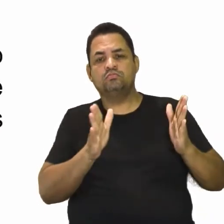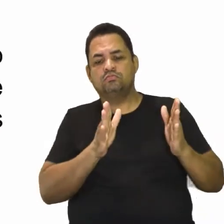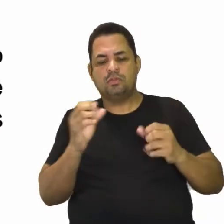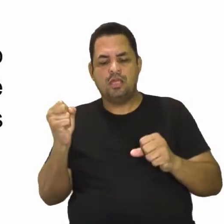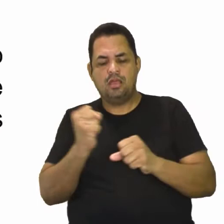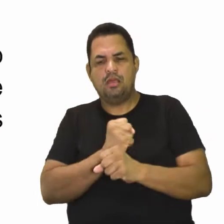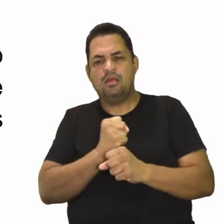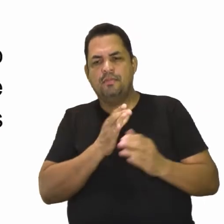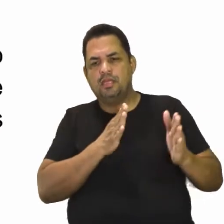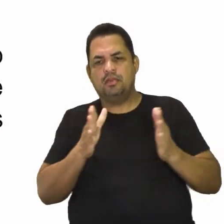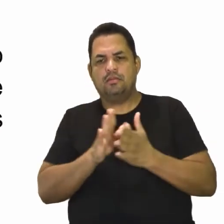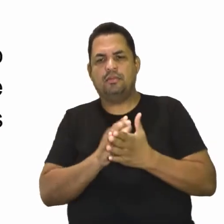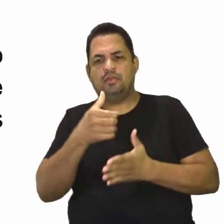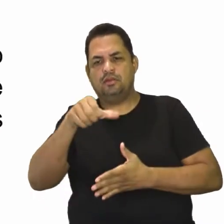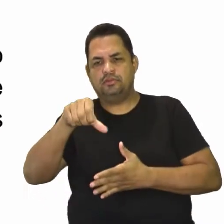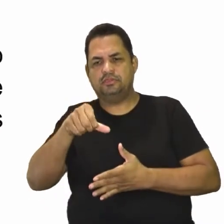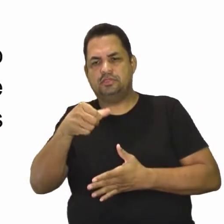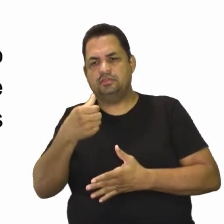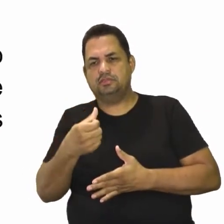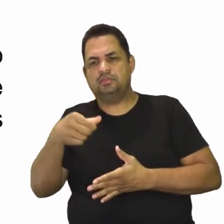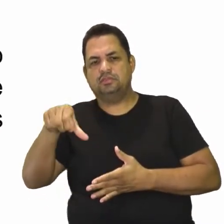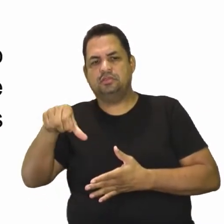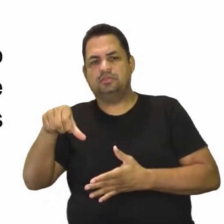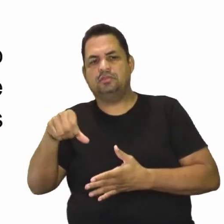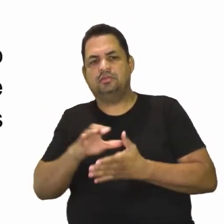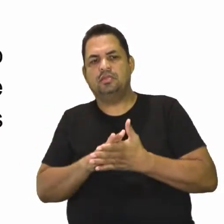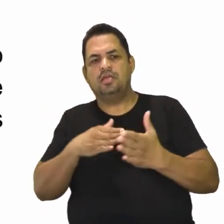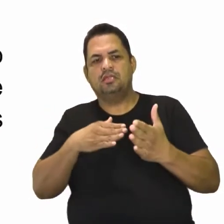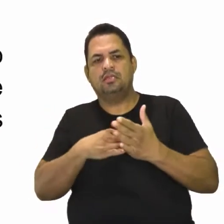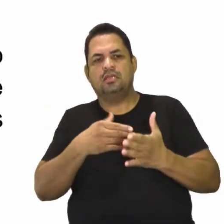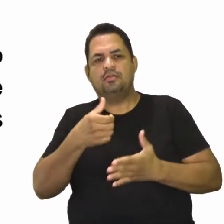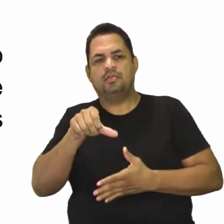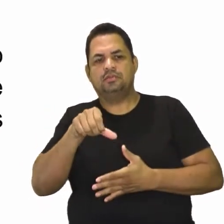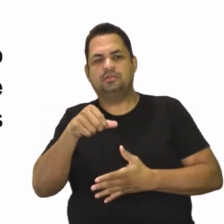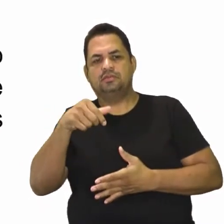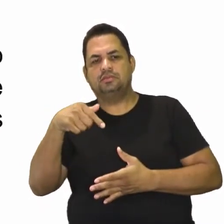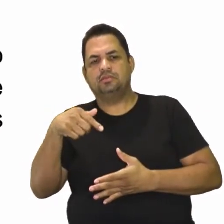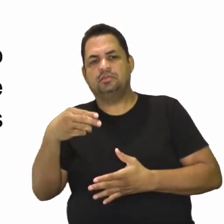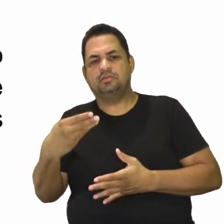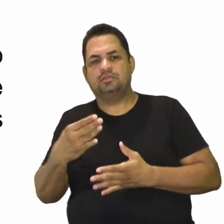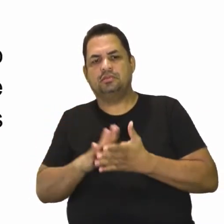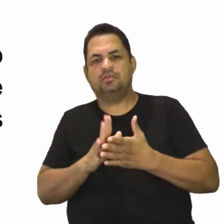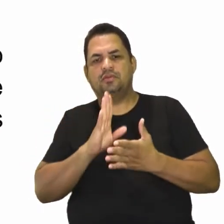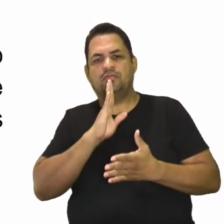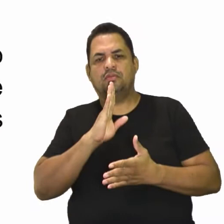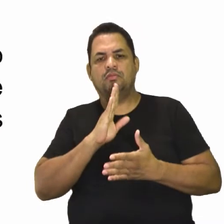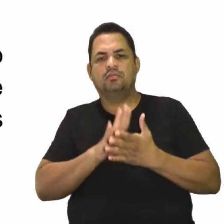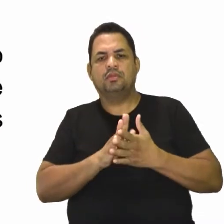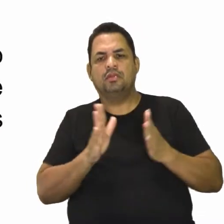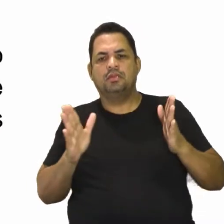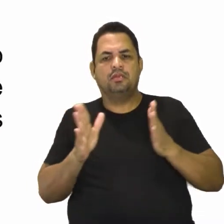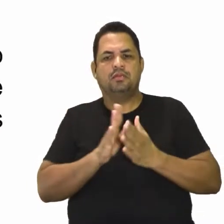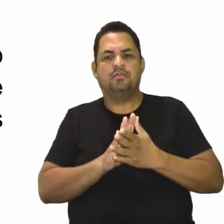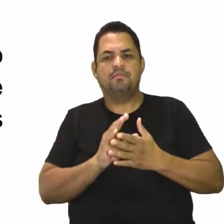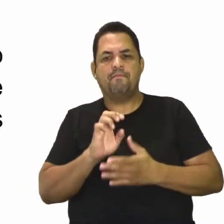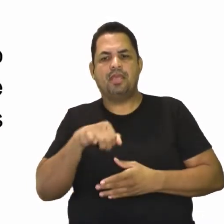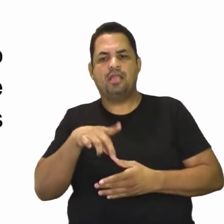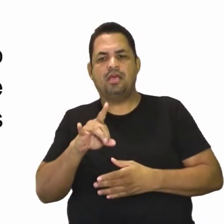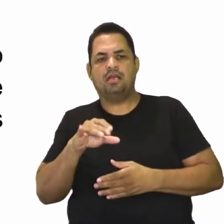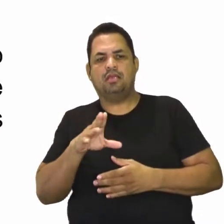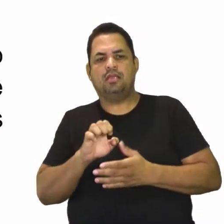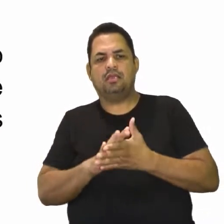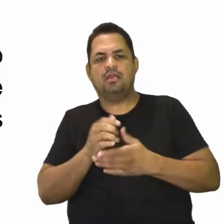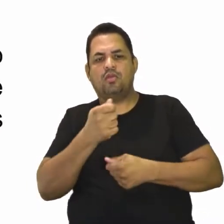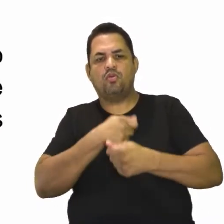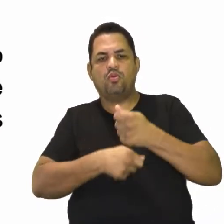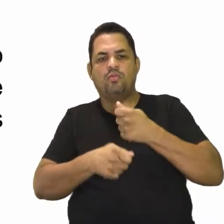os anos de 1969 a 1973, ficou conhecido como época do milagre